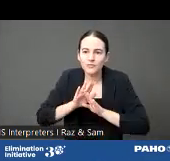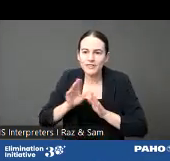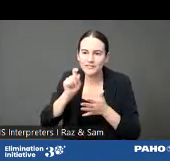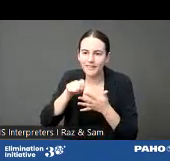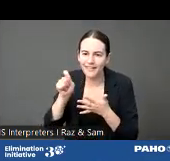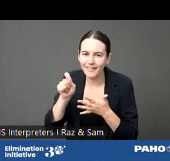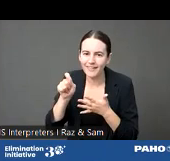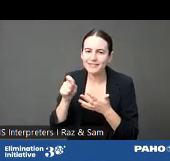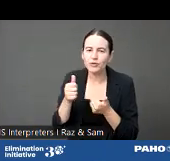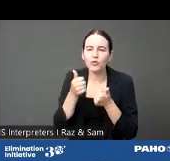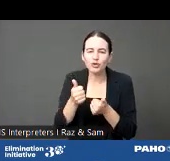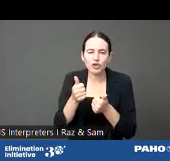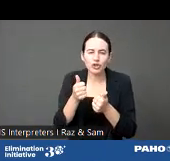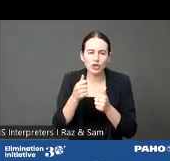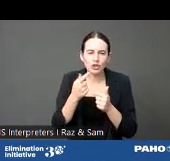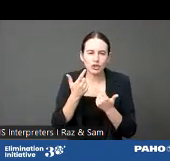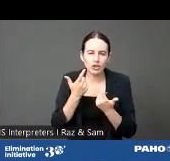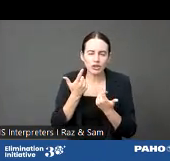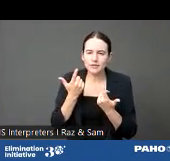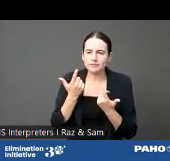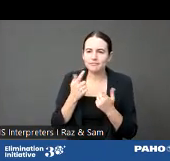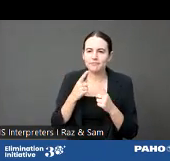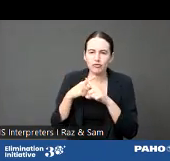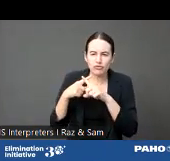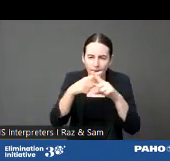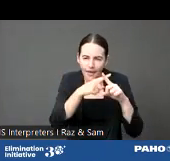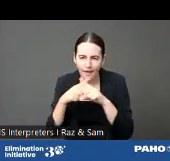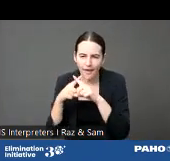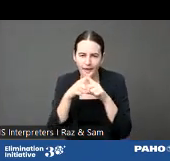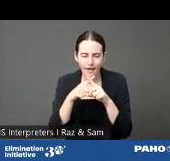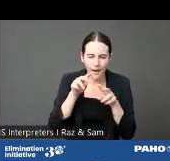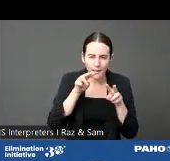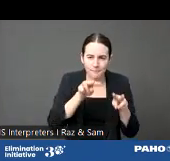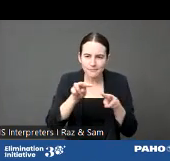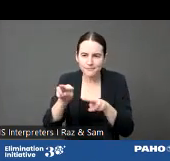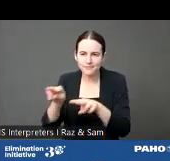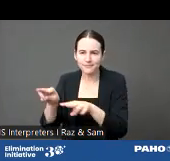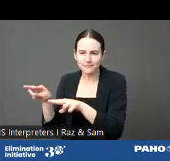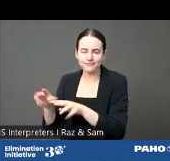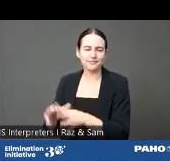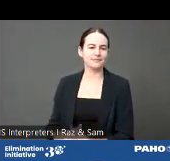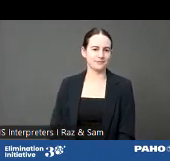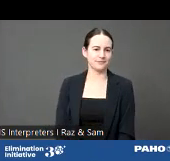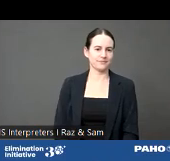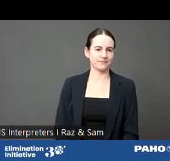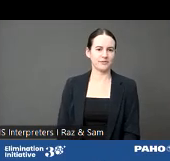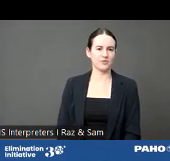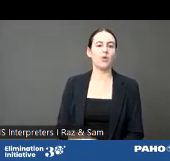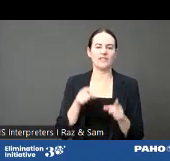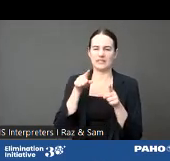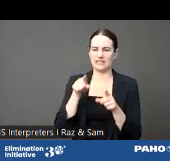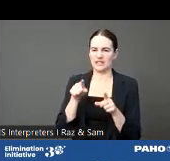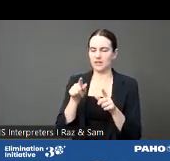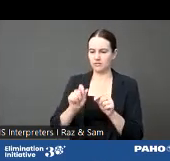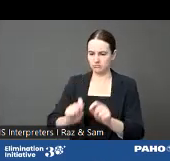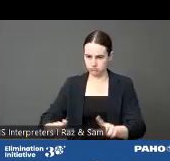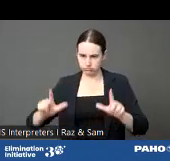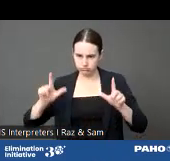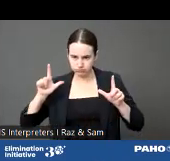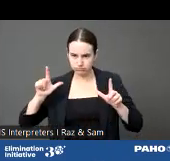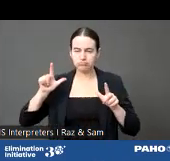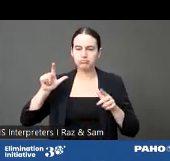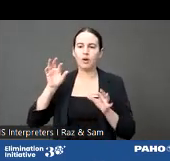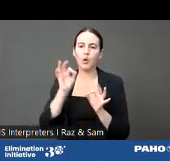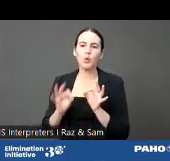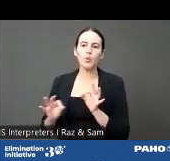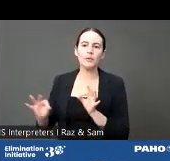por sub-região também, por exemplo, podemos ver o que está ocorrendo na tuberculose nos países do Caribe não latino,